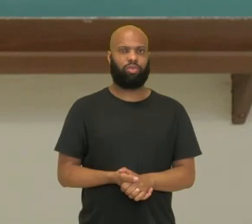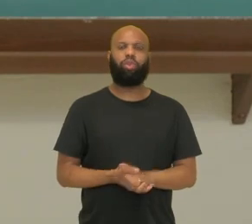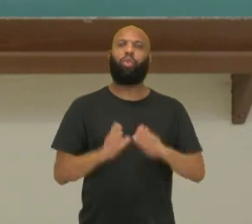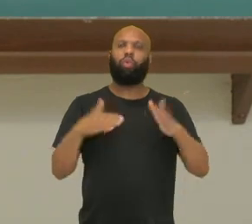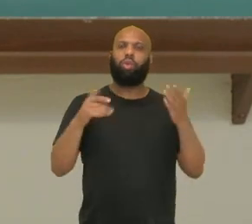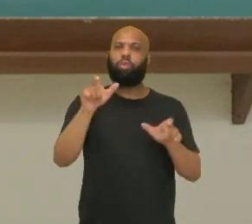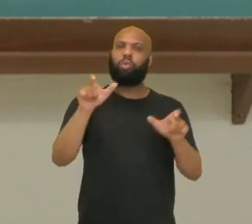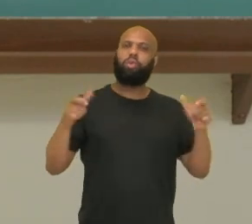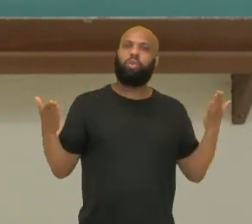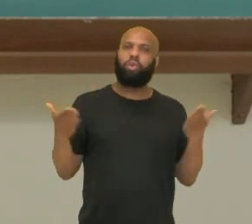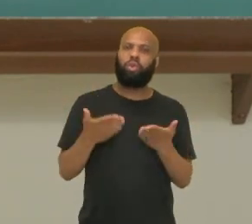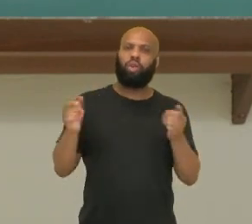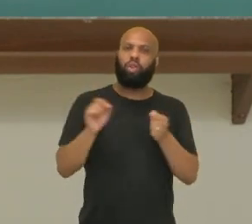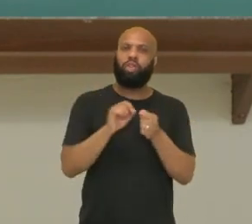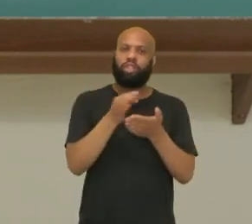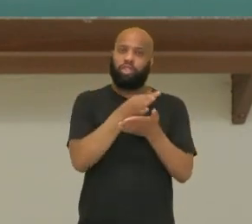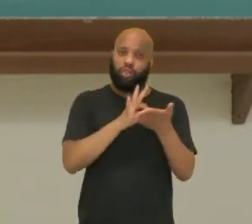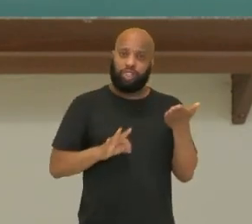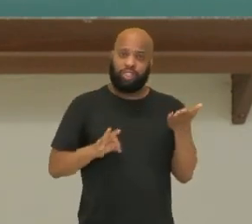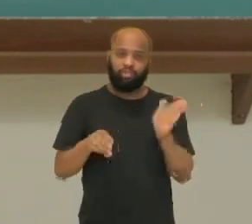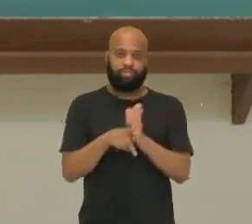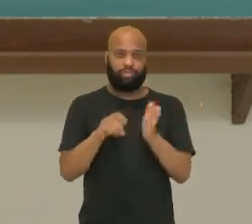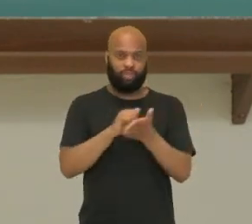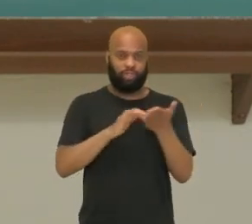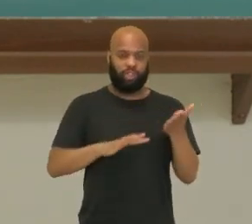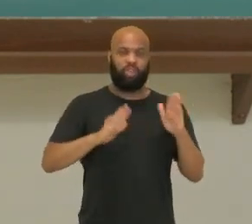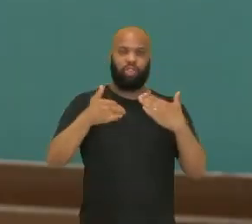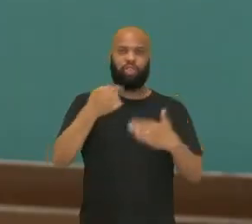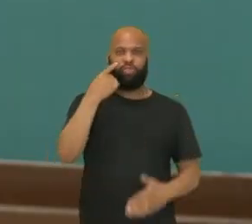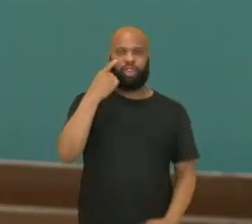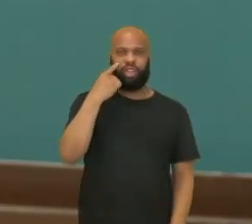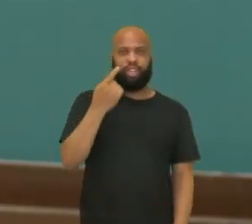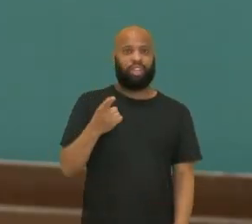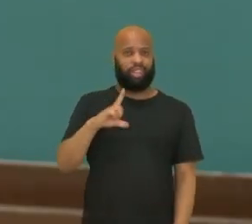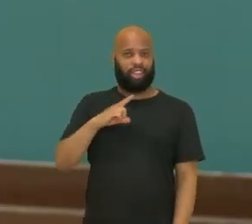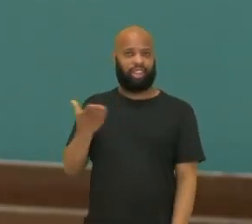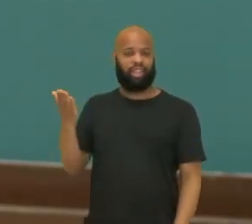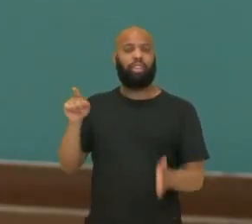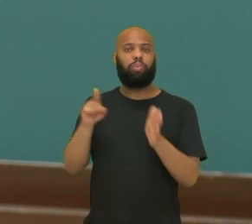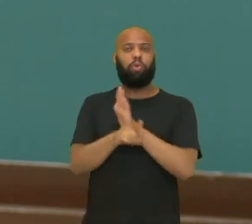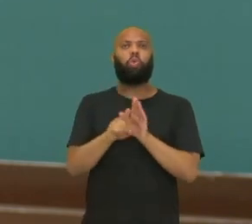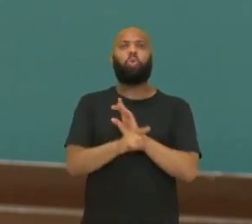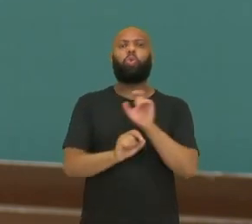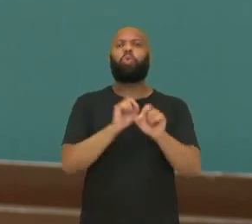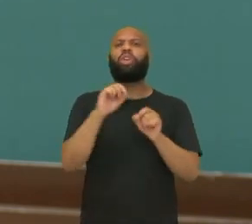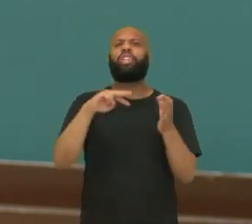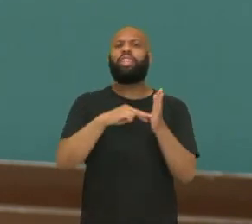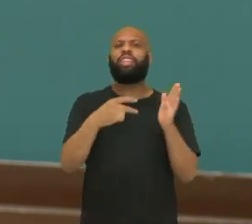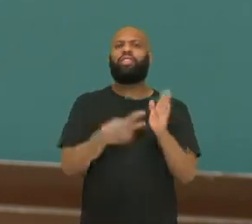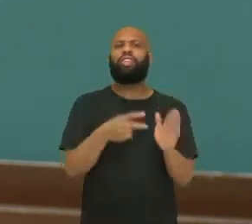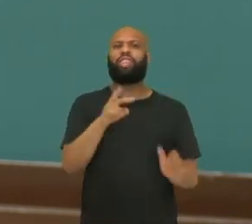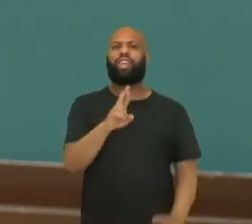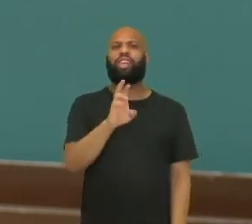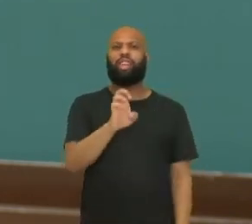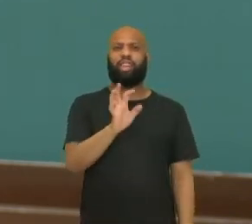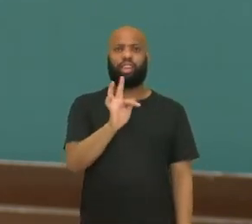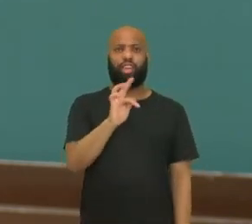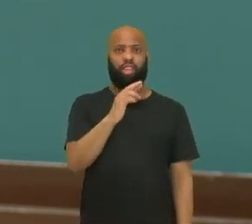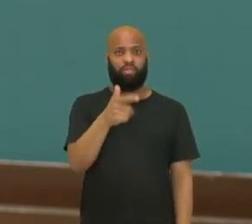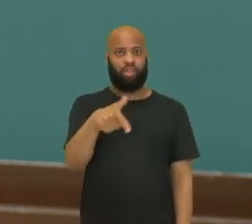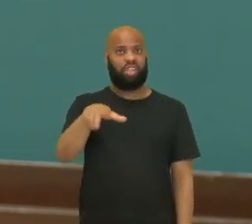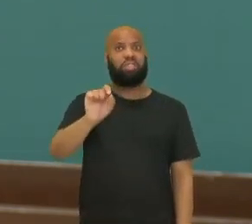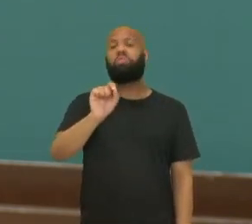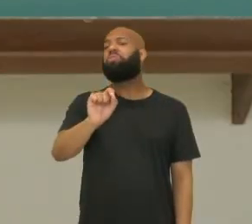Então, pessoal, vamos fazer a correção do exercício? Pessoal, esse exercício, essa atividade, ele pede para você falar sobre a refração da